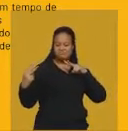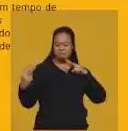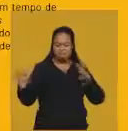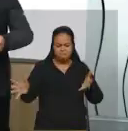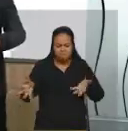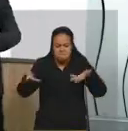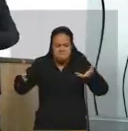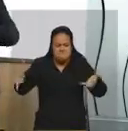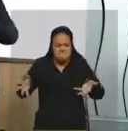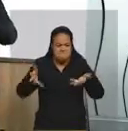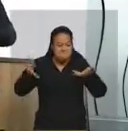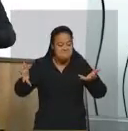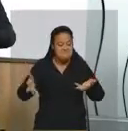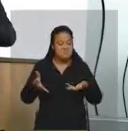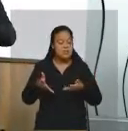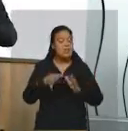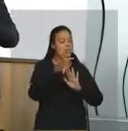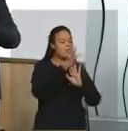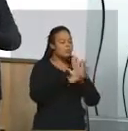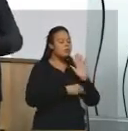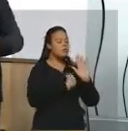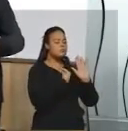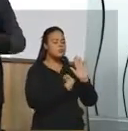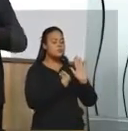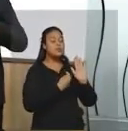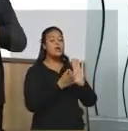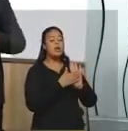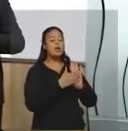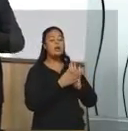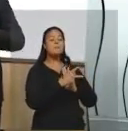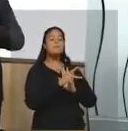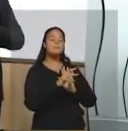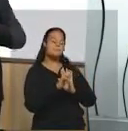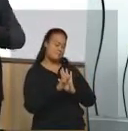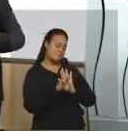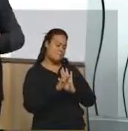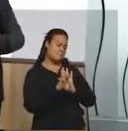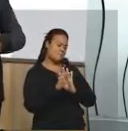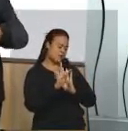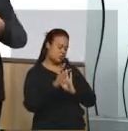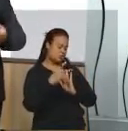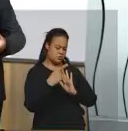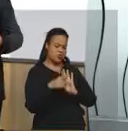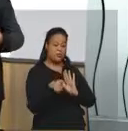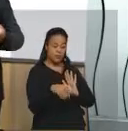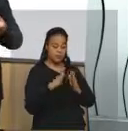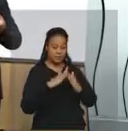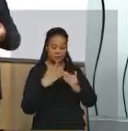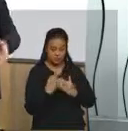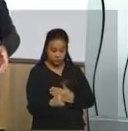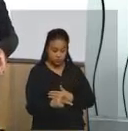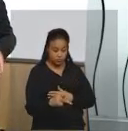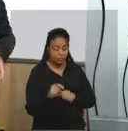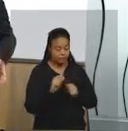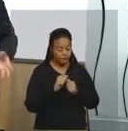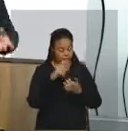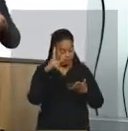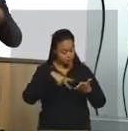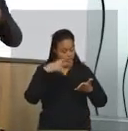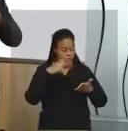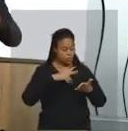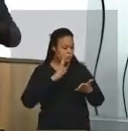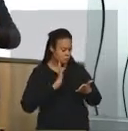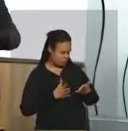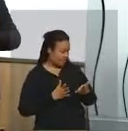produtivos. É um texto que está aí presente na sua apostila, presente no seu PET. Provavelmente você fez a leitura e